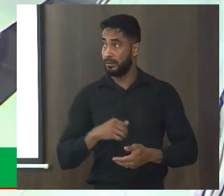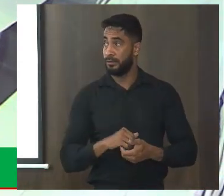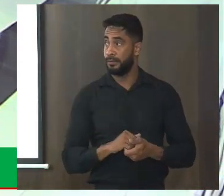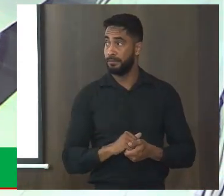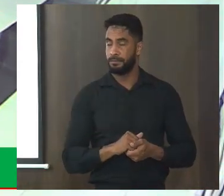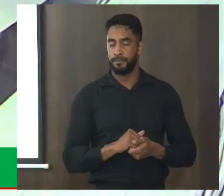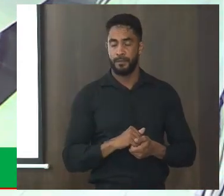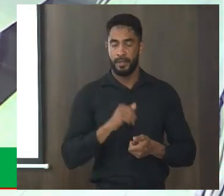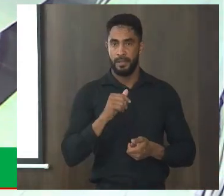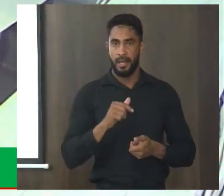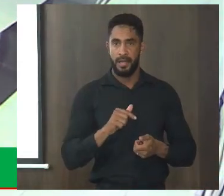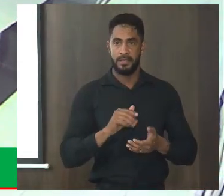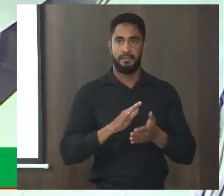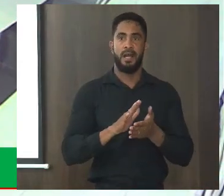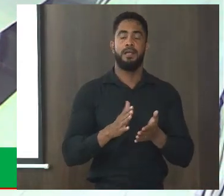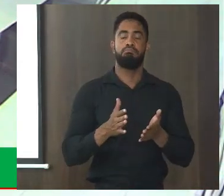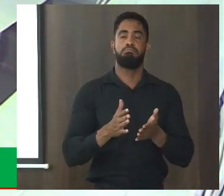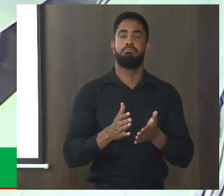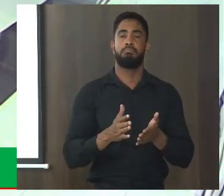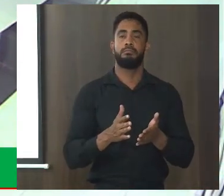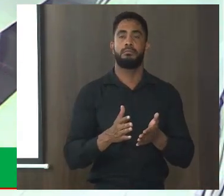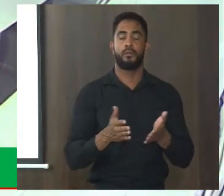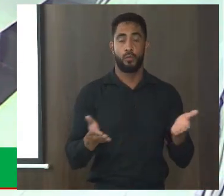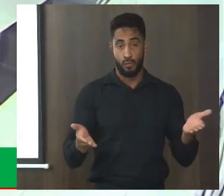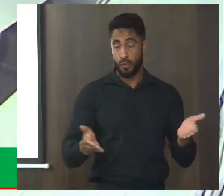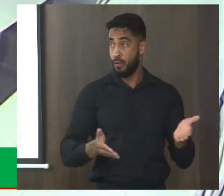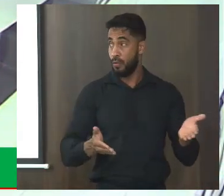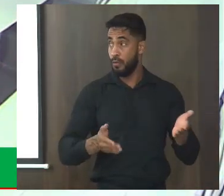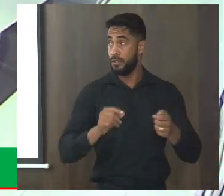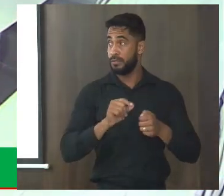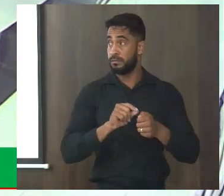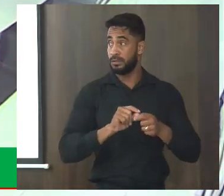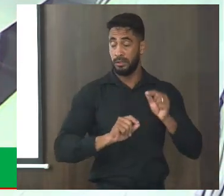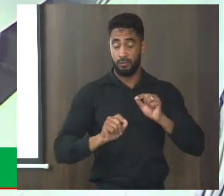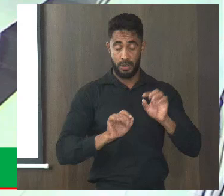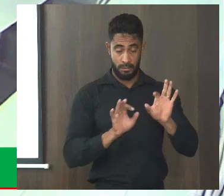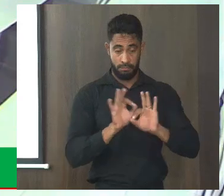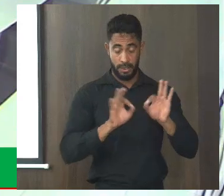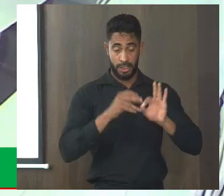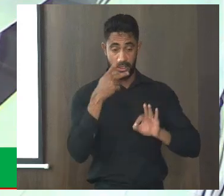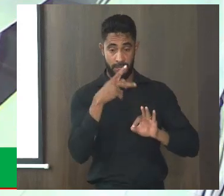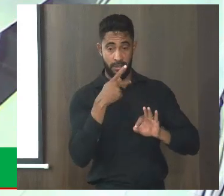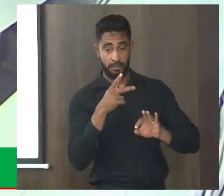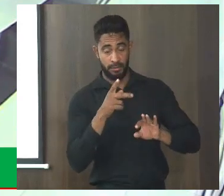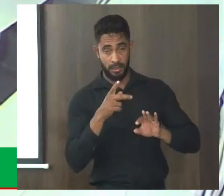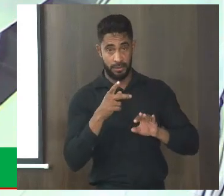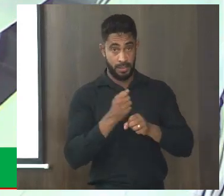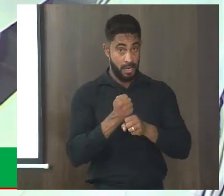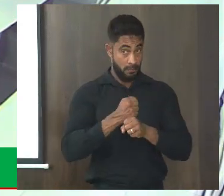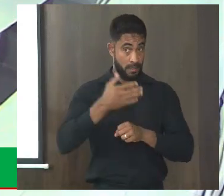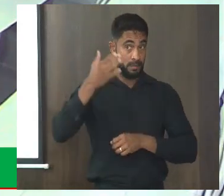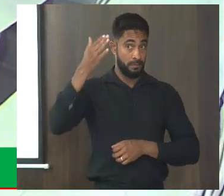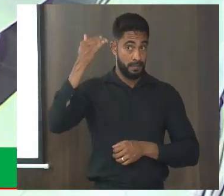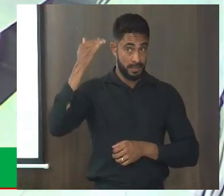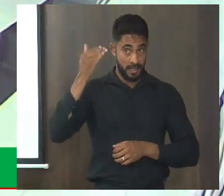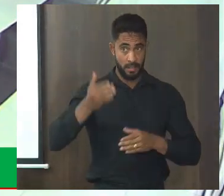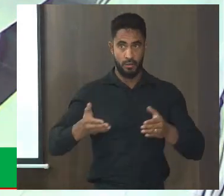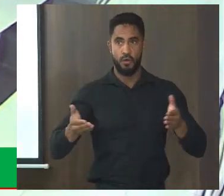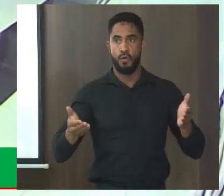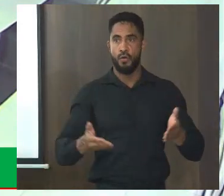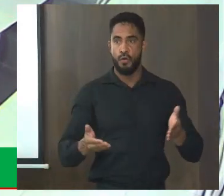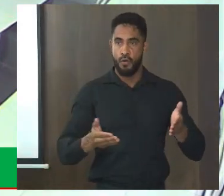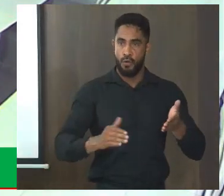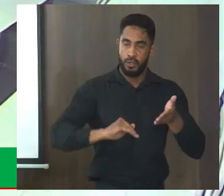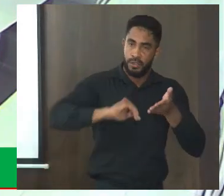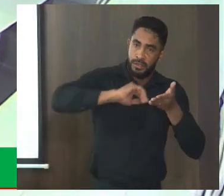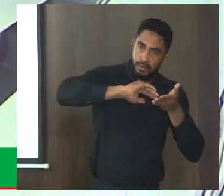essa barragem, ela vai, o que está acontecendo? Hoje, o que que eles já estão fazendo do planejamento que eles fizeram no ano passado? Hoje, eles estão